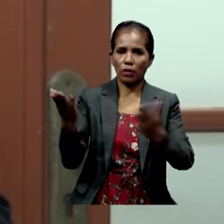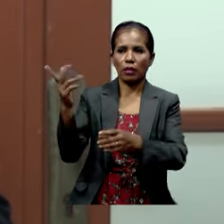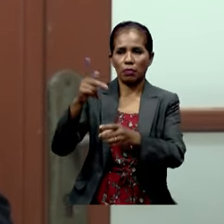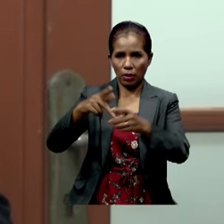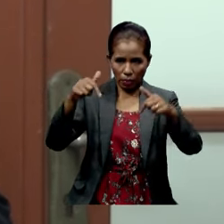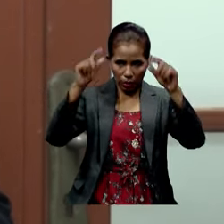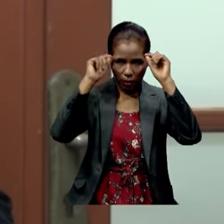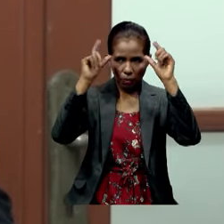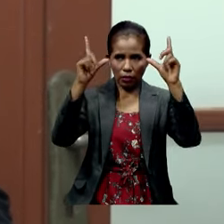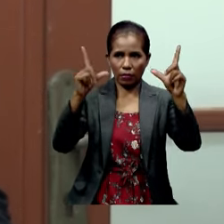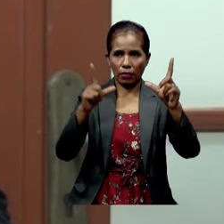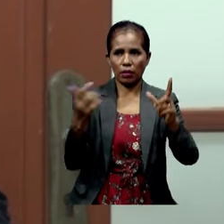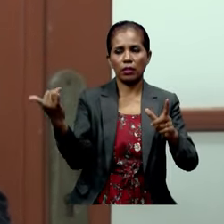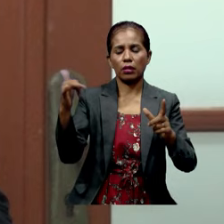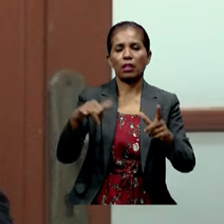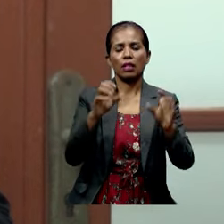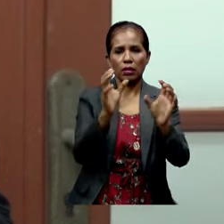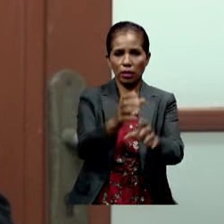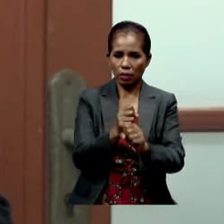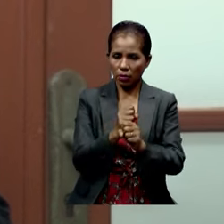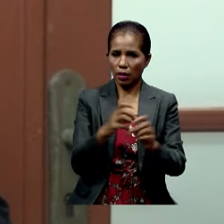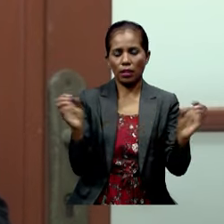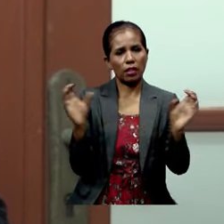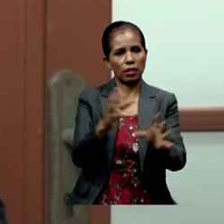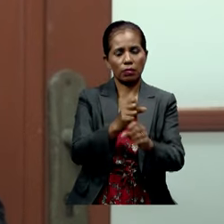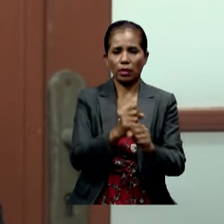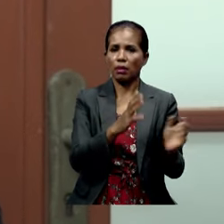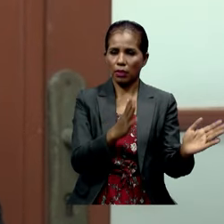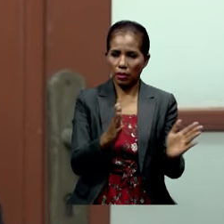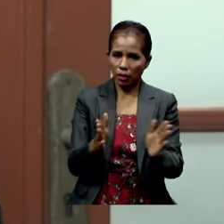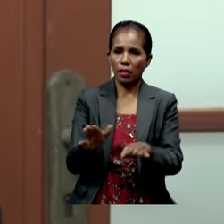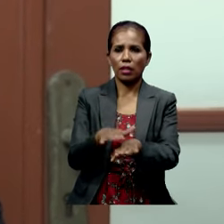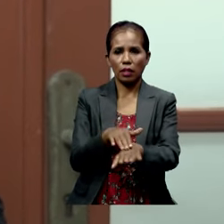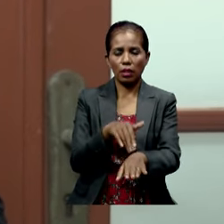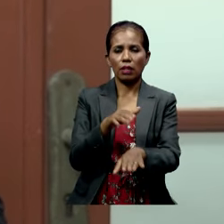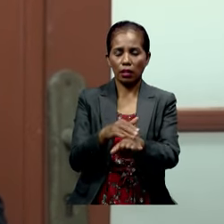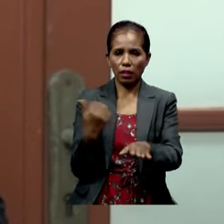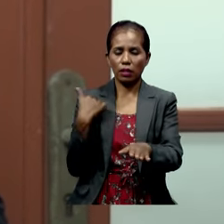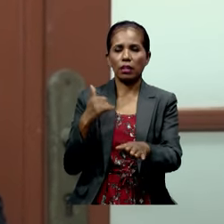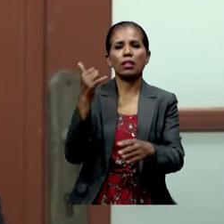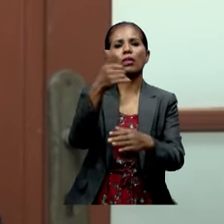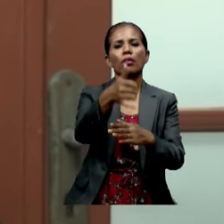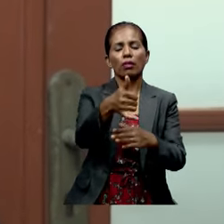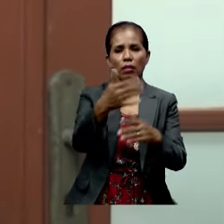Leste ne sira simu gala simu nebe proses wita nene kita seto hino bala bele